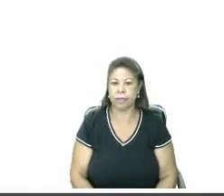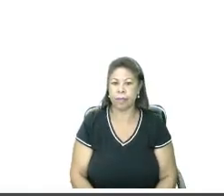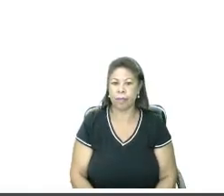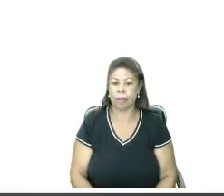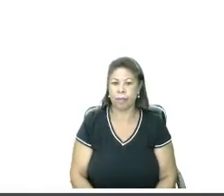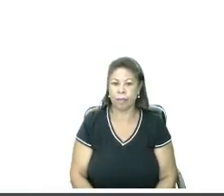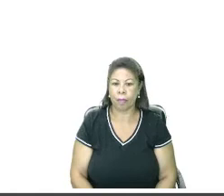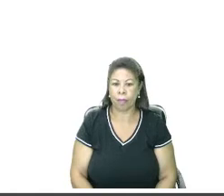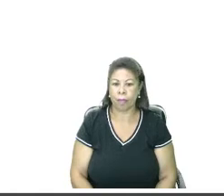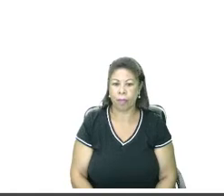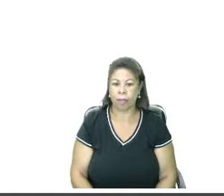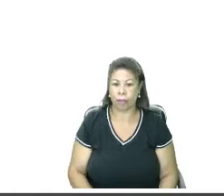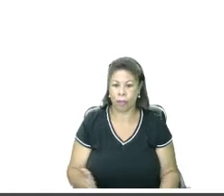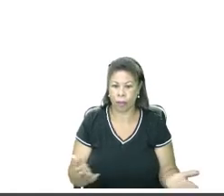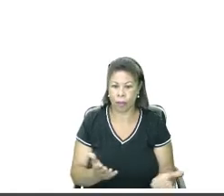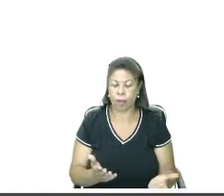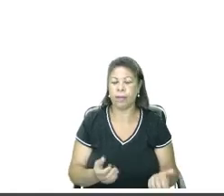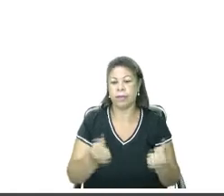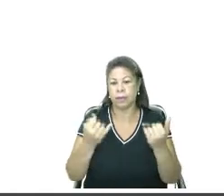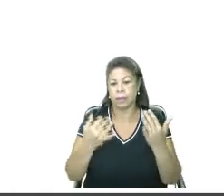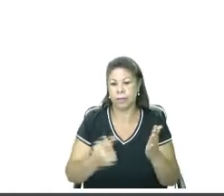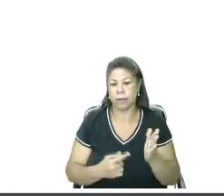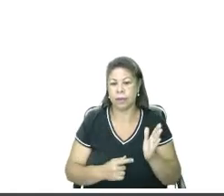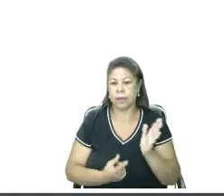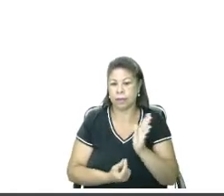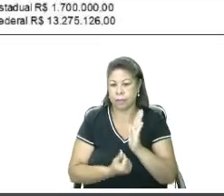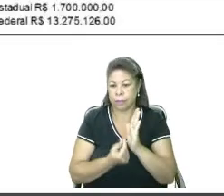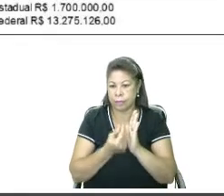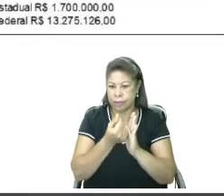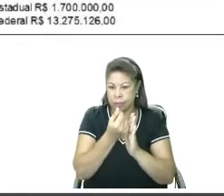Agora, a gente passa a falar dos recursos financeiros.